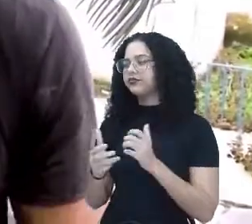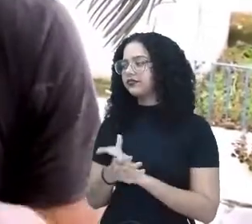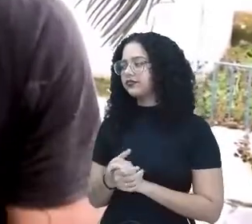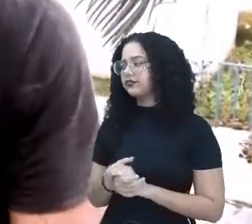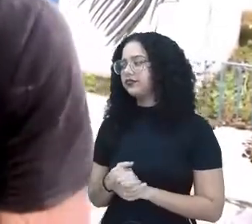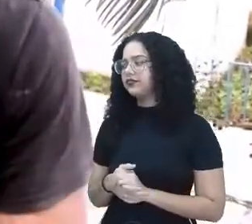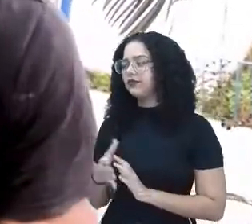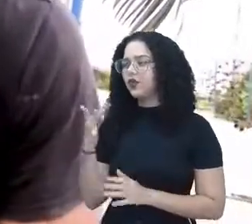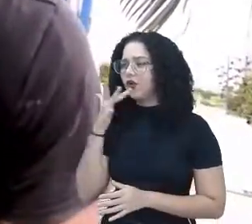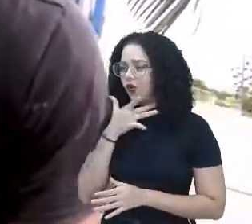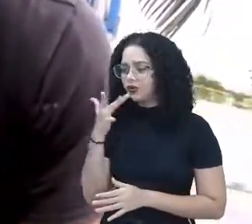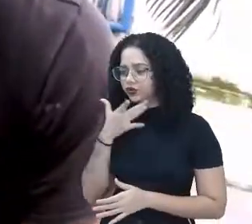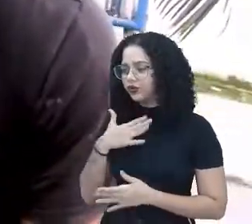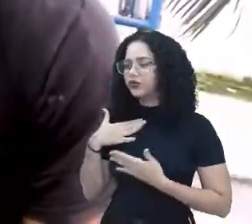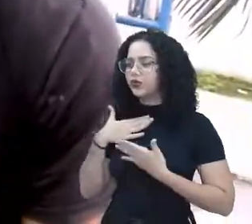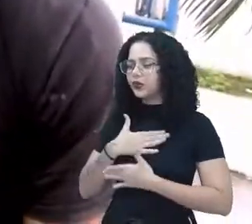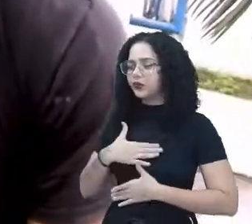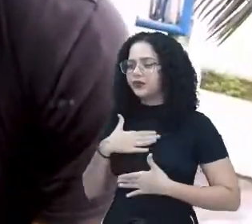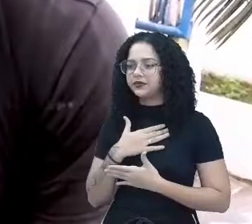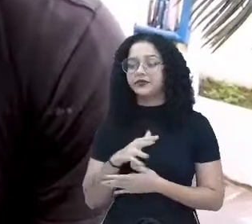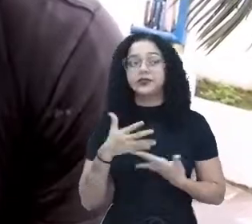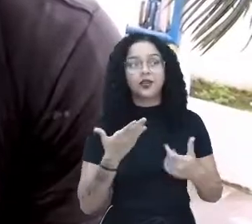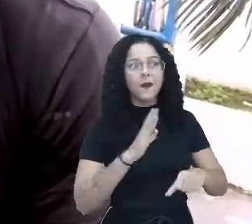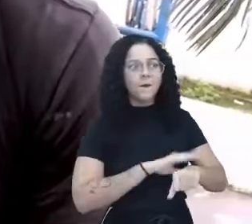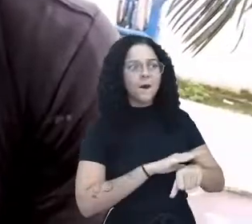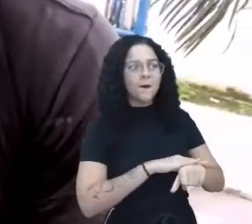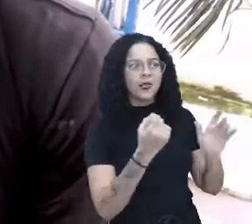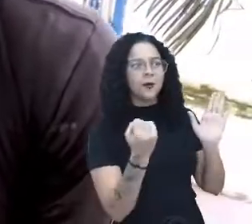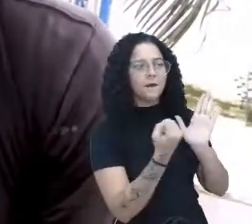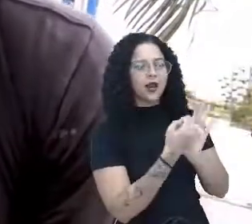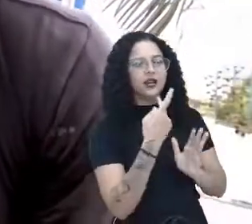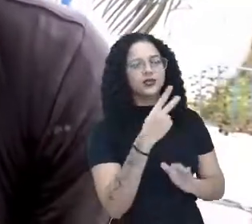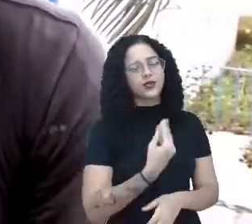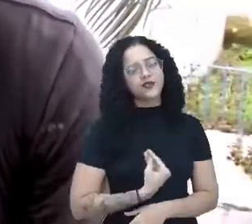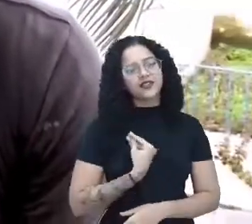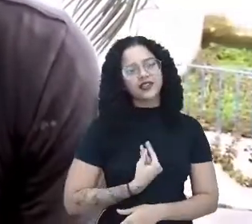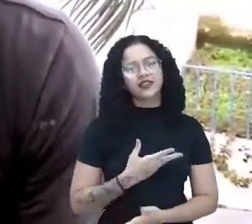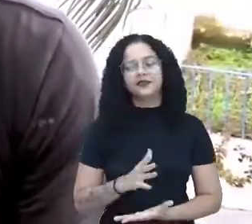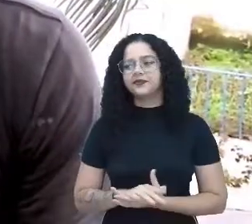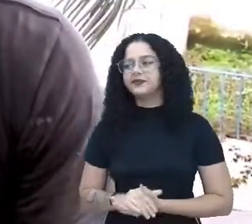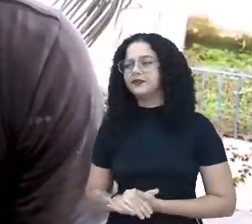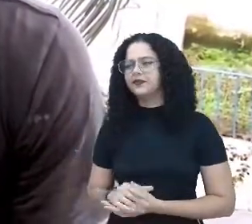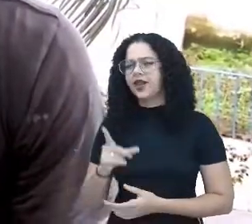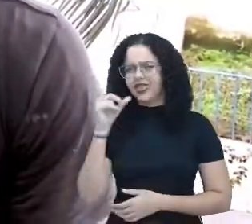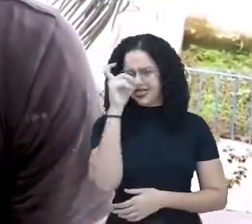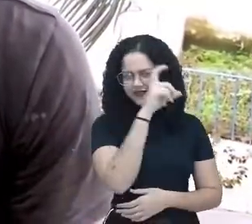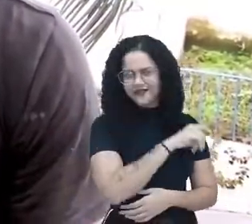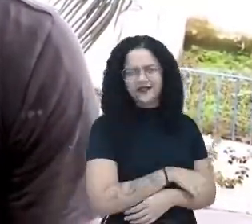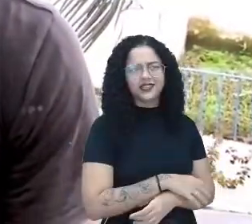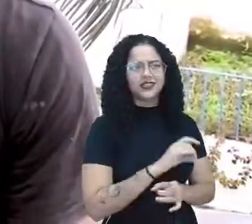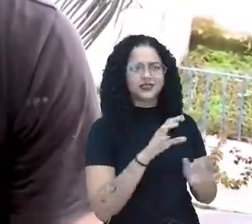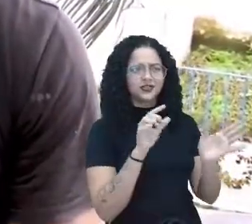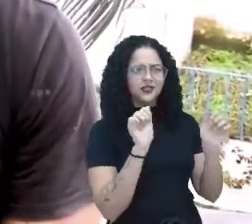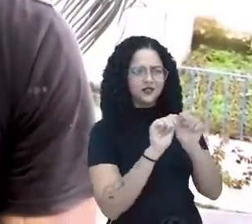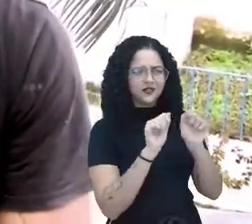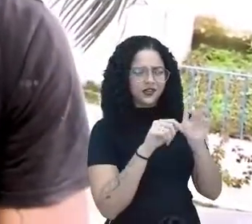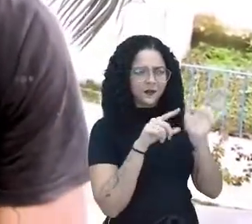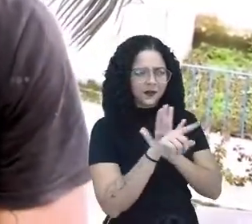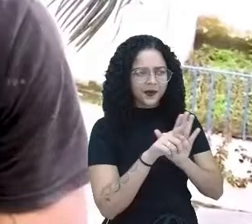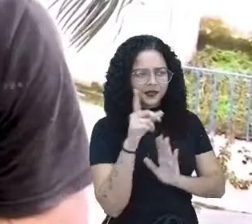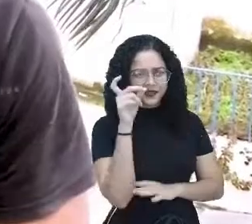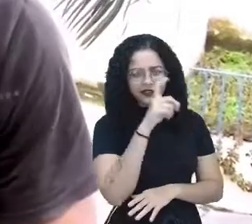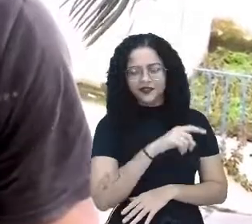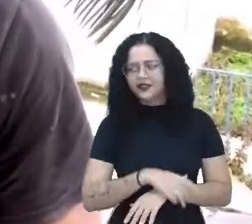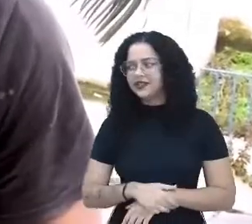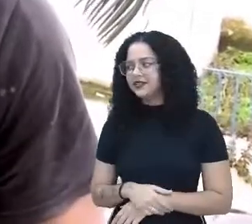de acalenta, uma série de coisa boa. E aí, um momento marcante, assim, da sua vida? É difícil, né? Só fiz perguntas Pois é, difíceis. essa